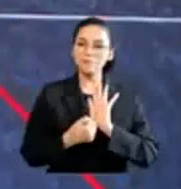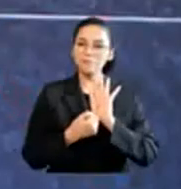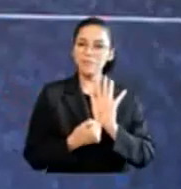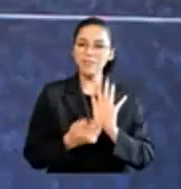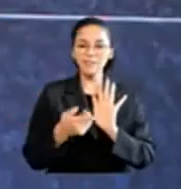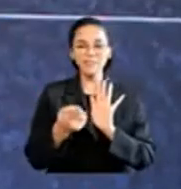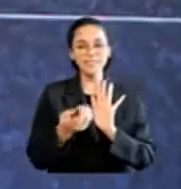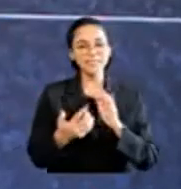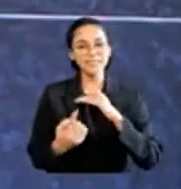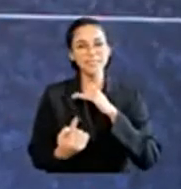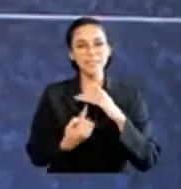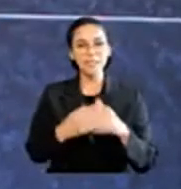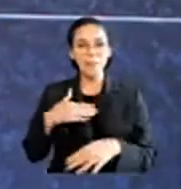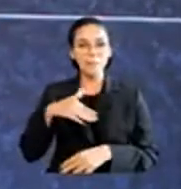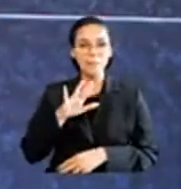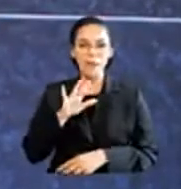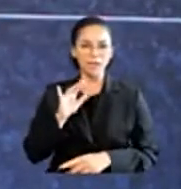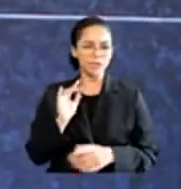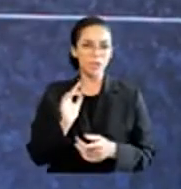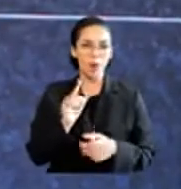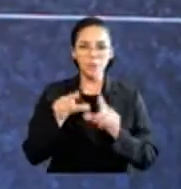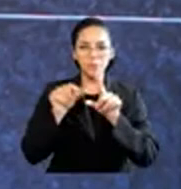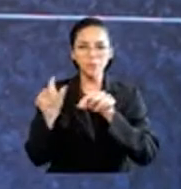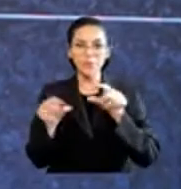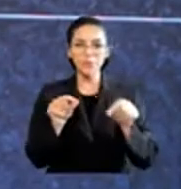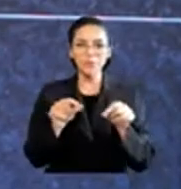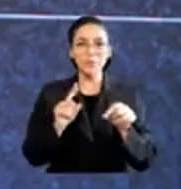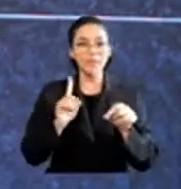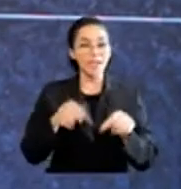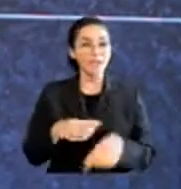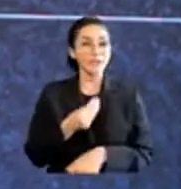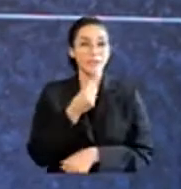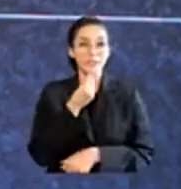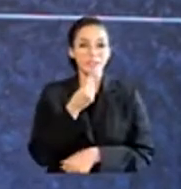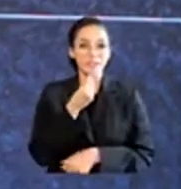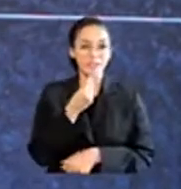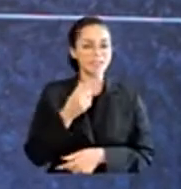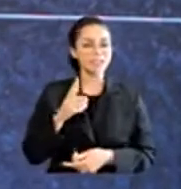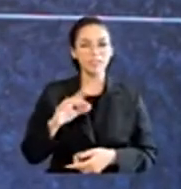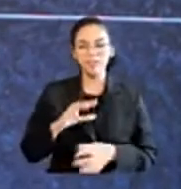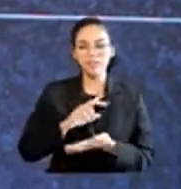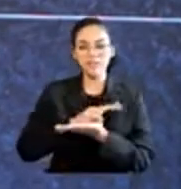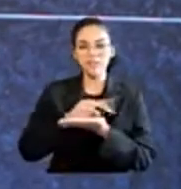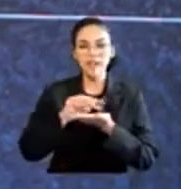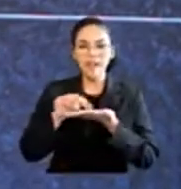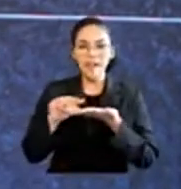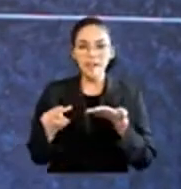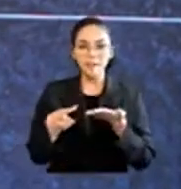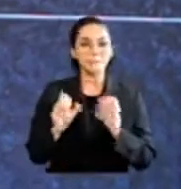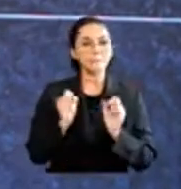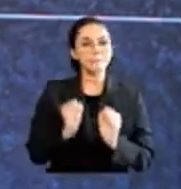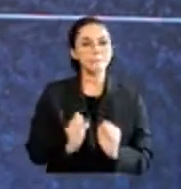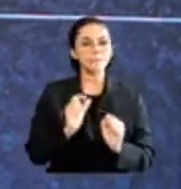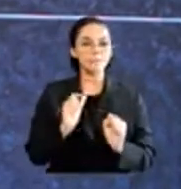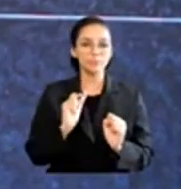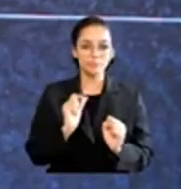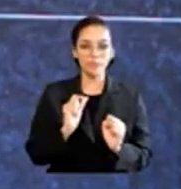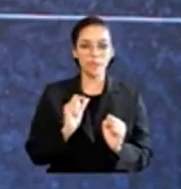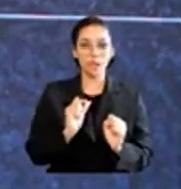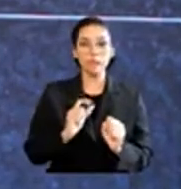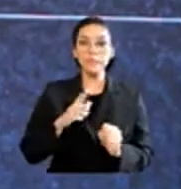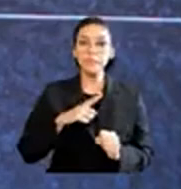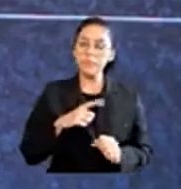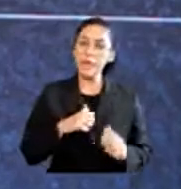uma vantagem do novo Fiat Scudo, dentre outras tantas, é poder ser conduzido com a carteira de